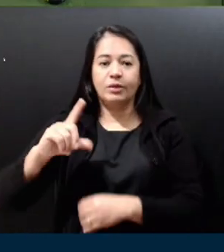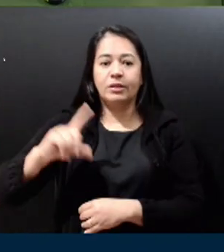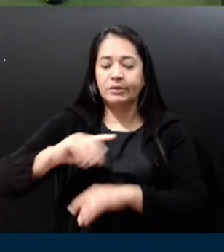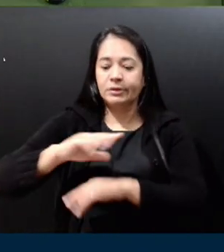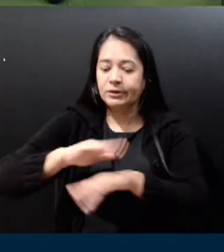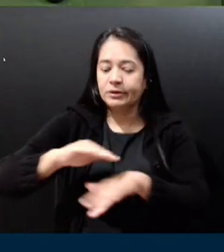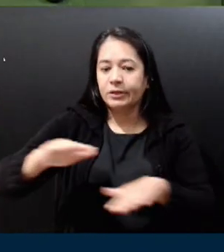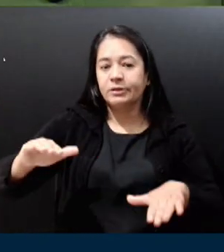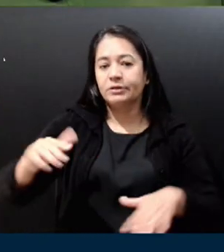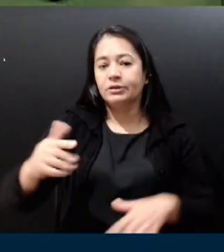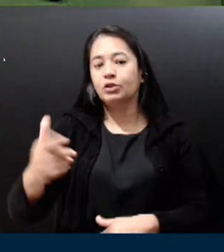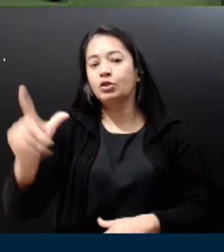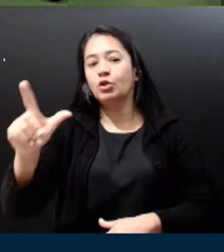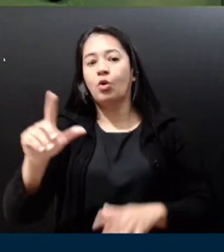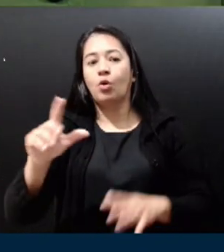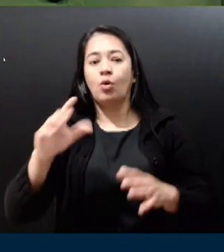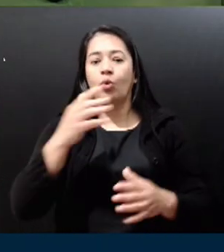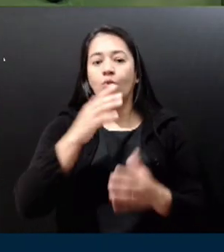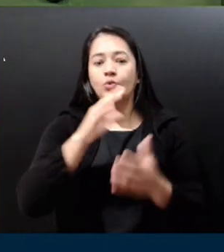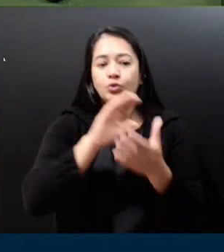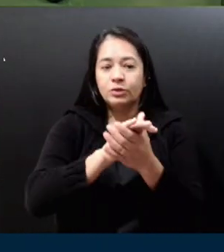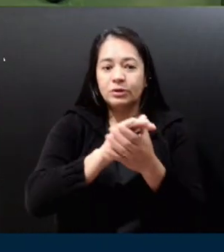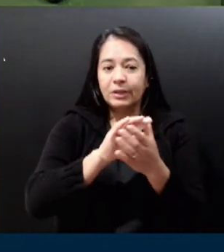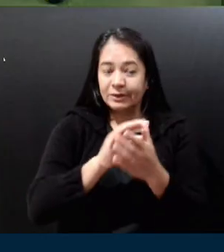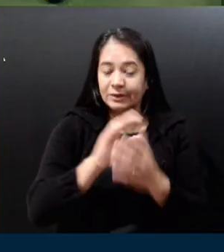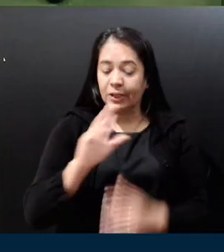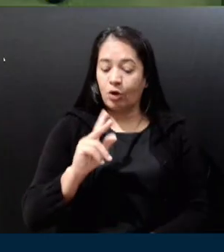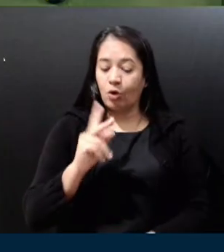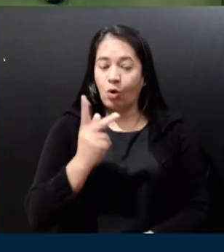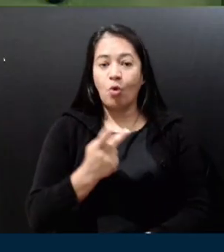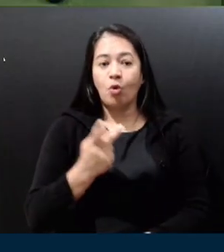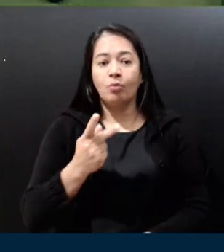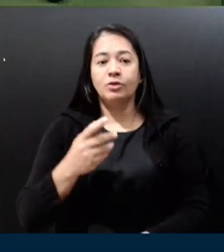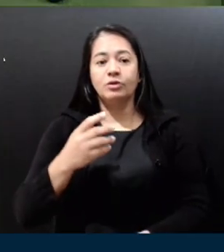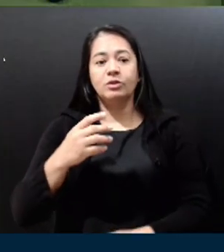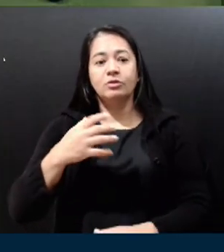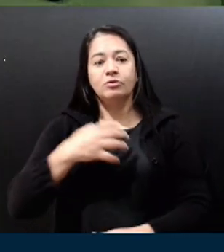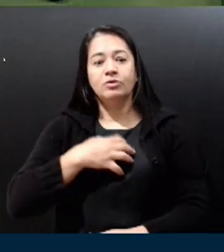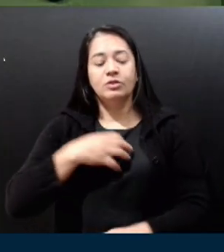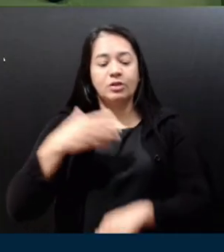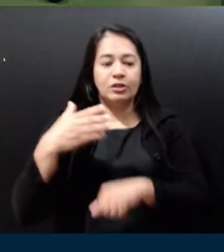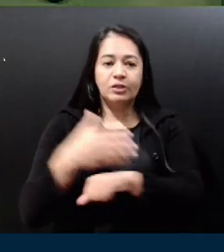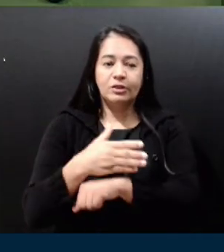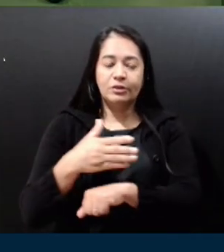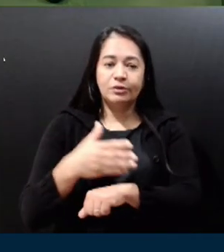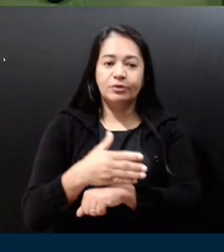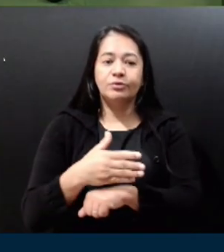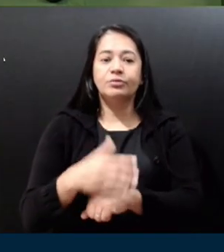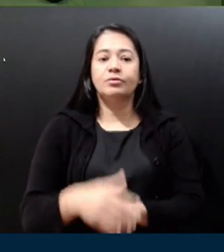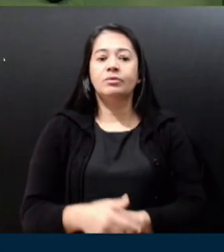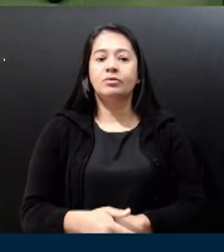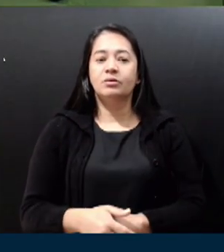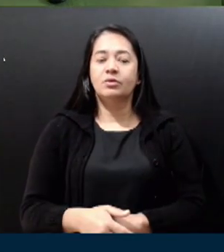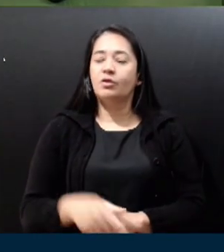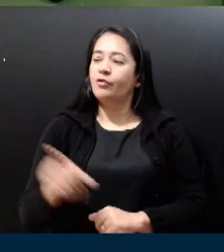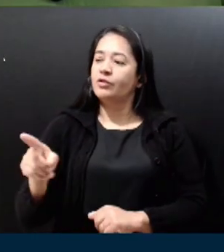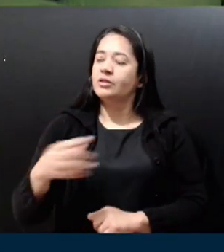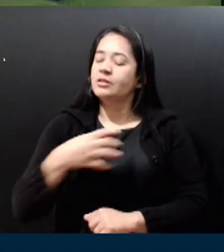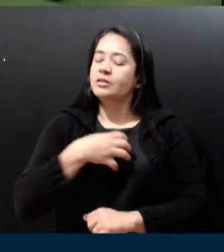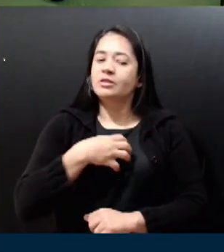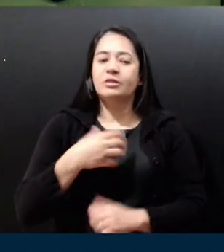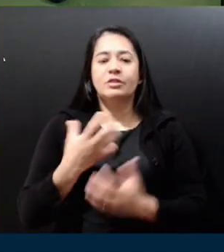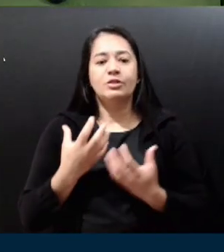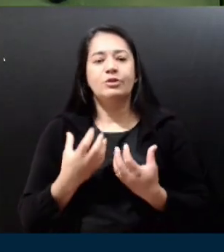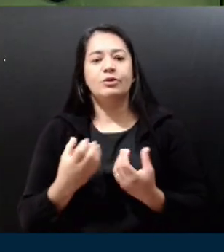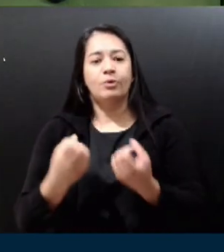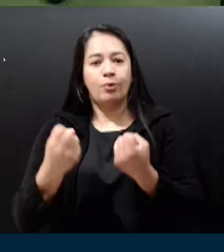casais homoafetivos. Isso gera um sentimento de pertencimento, de vocês se sentirem acolhidos naquilo que